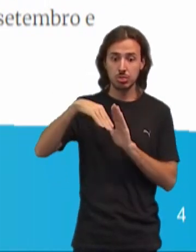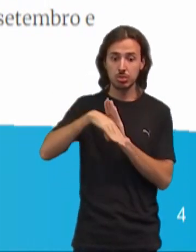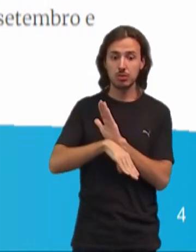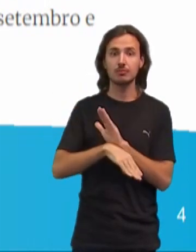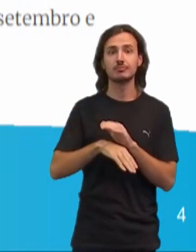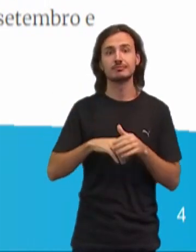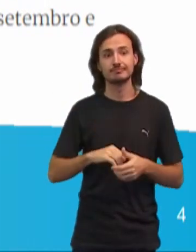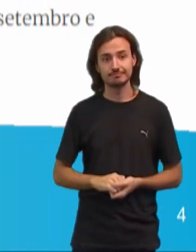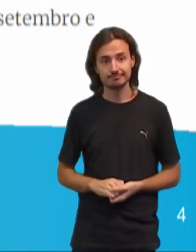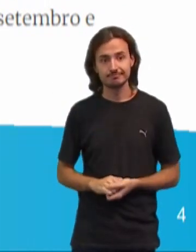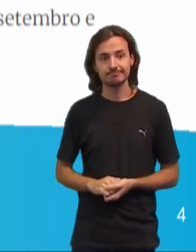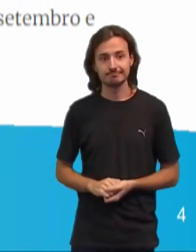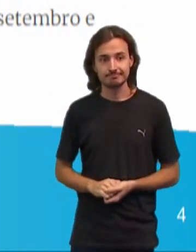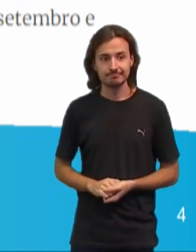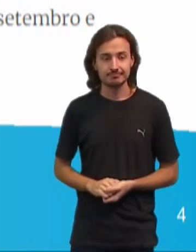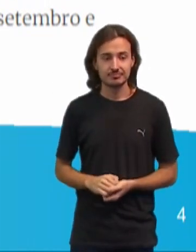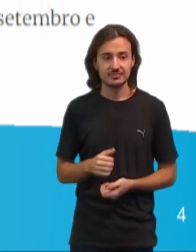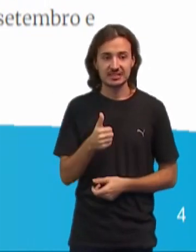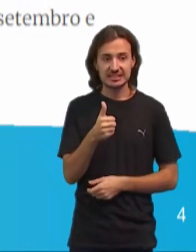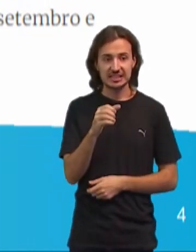100,43%, maio e junho.